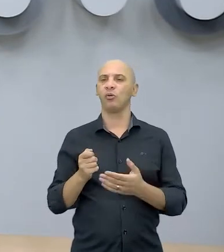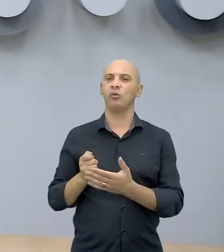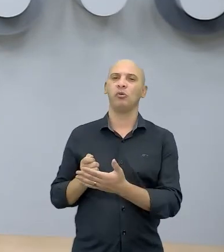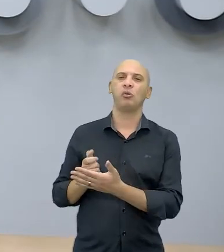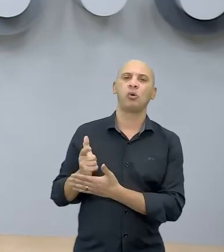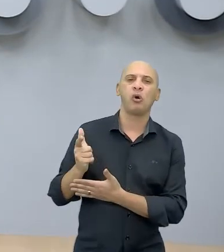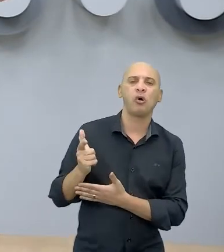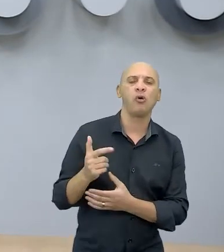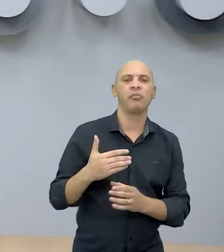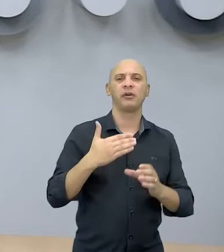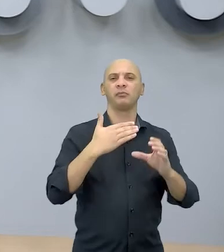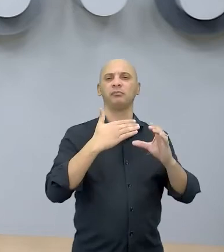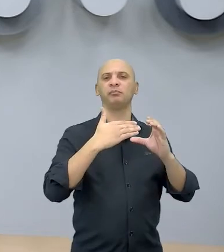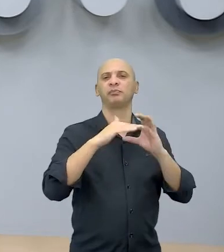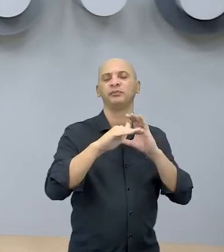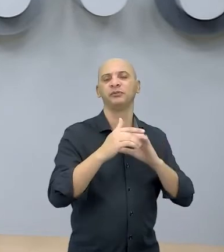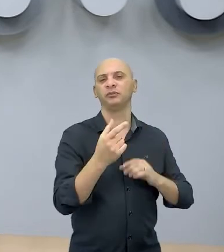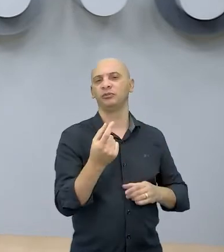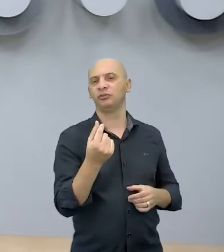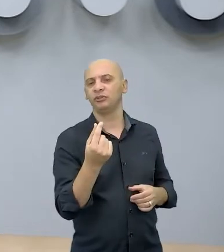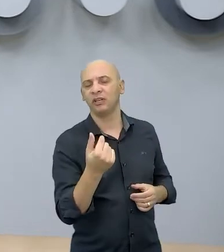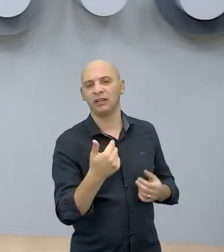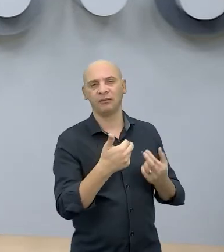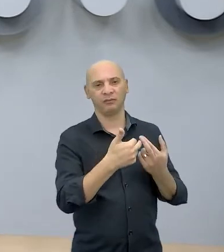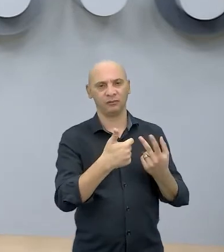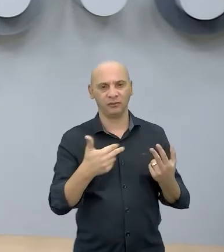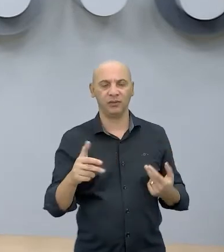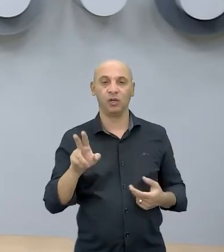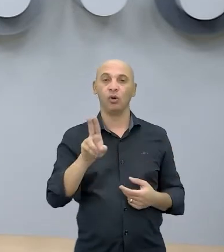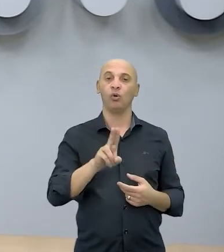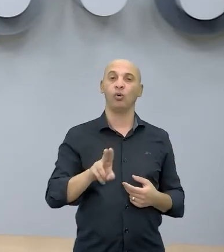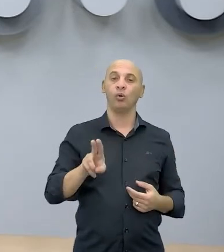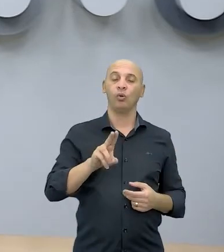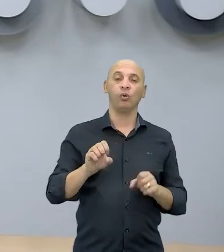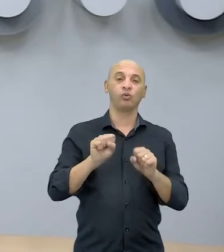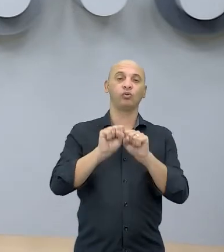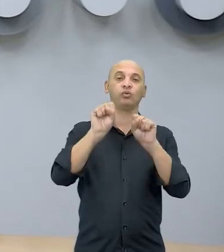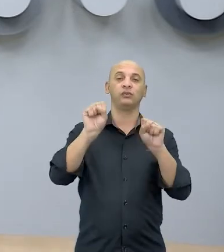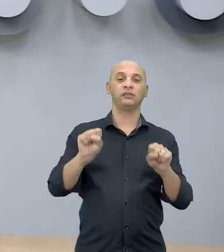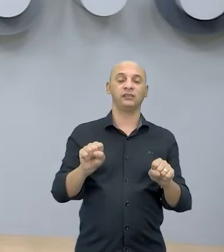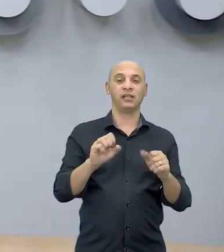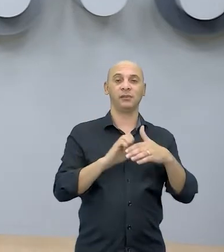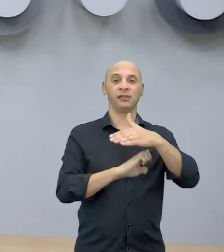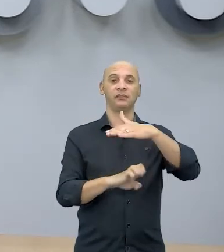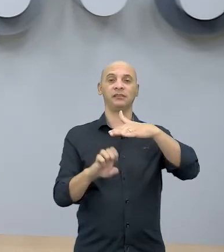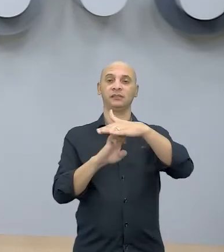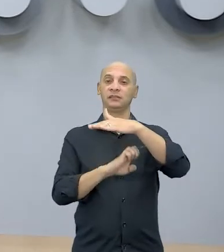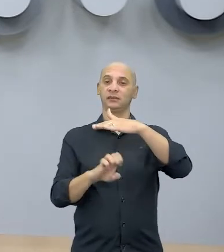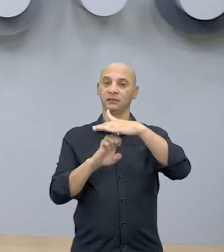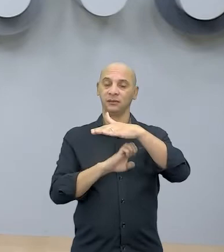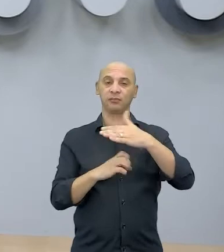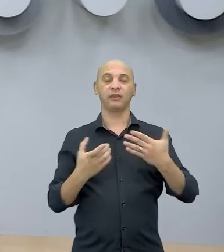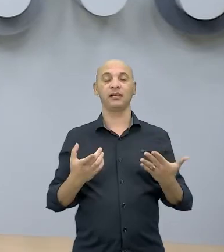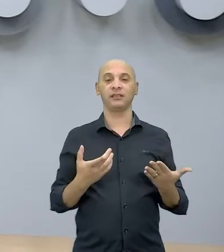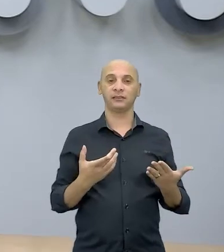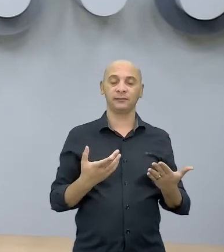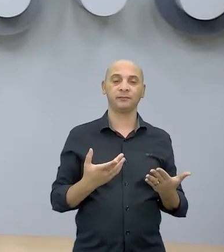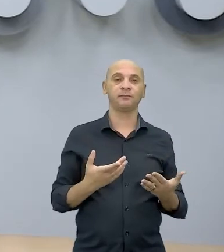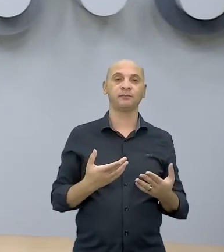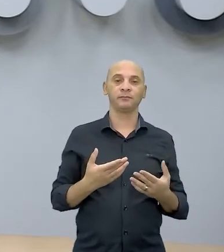compras, envio de dinheiro, enfim. Uso de sistemas institucionais mediados por